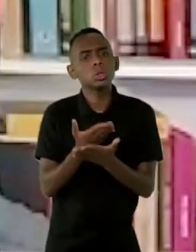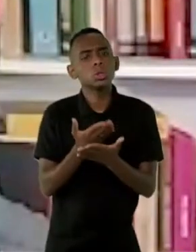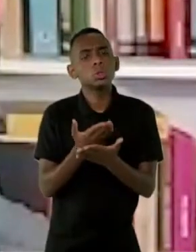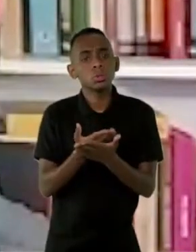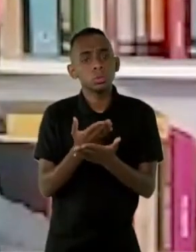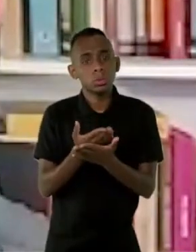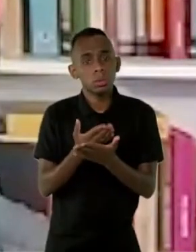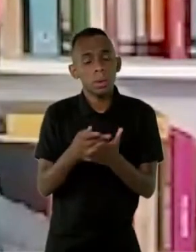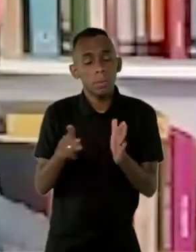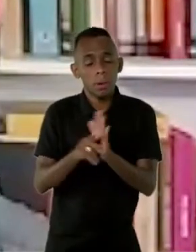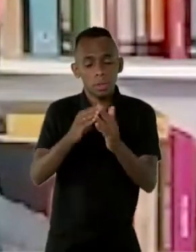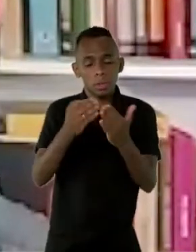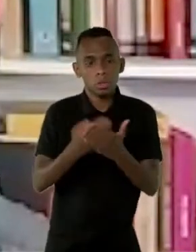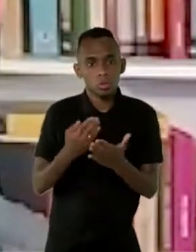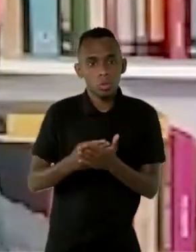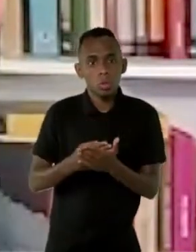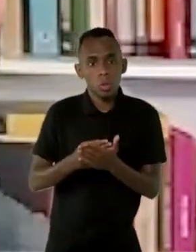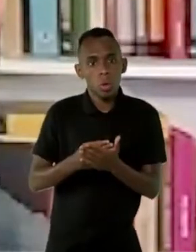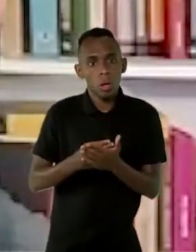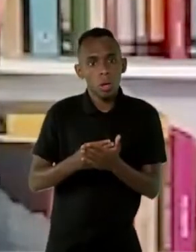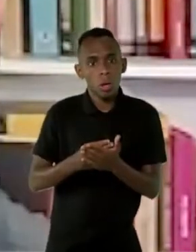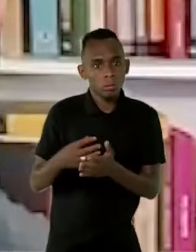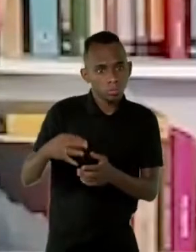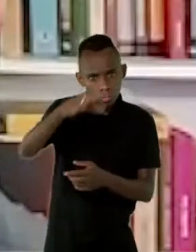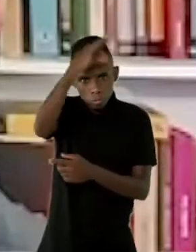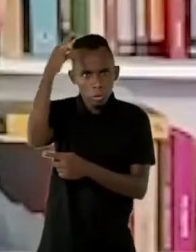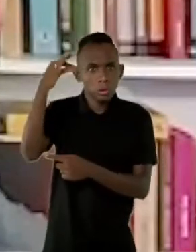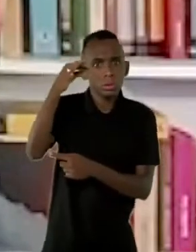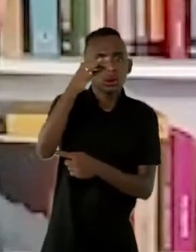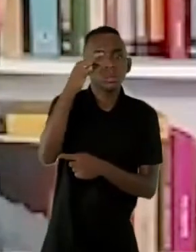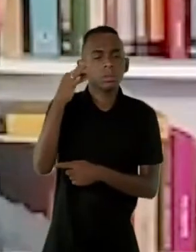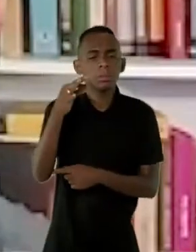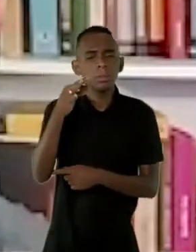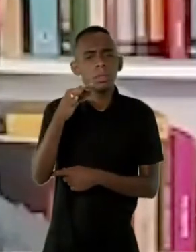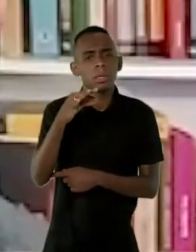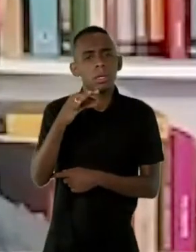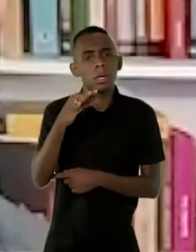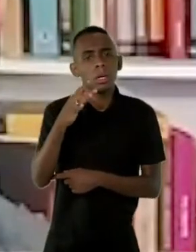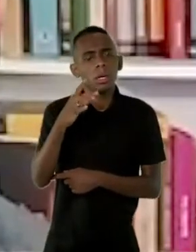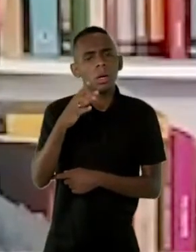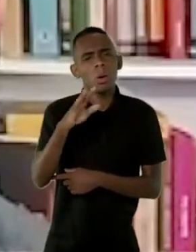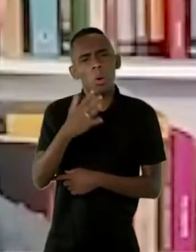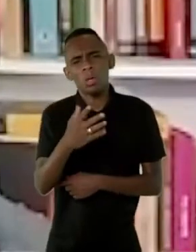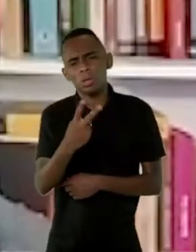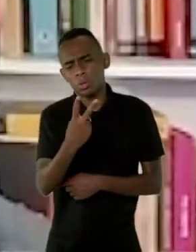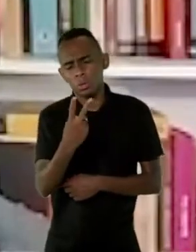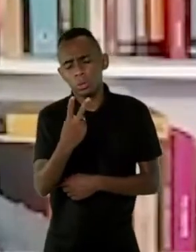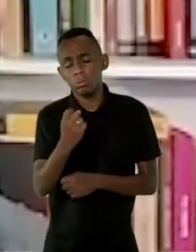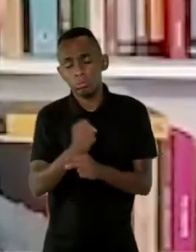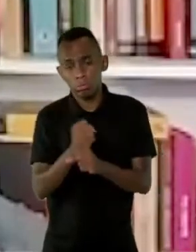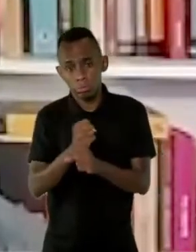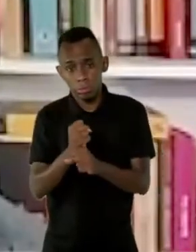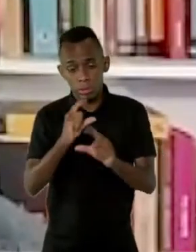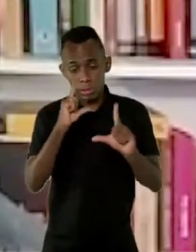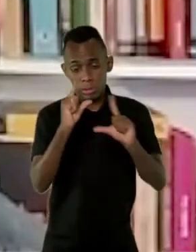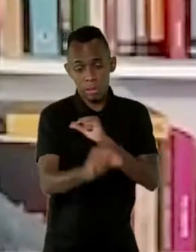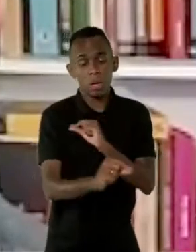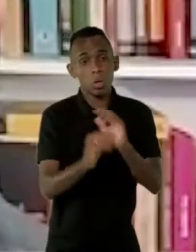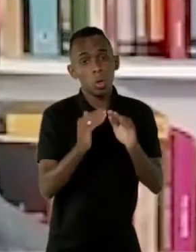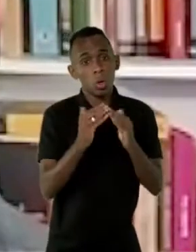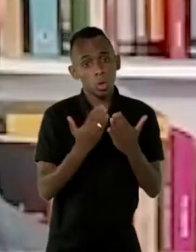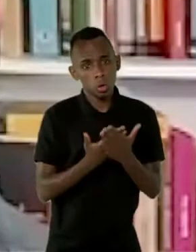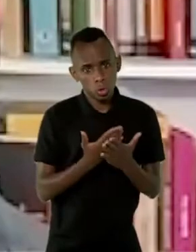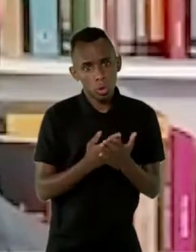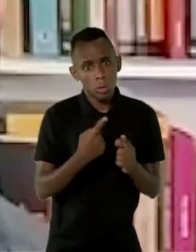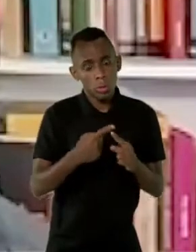escola espírita, onde cursou até 1 ano e meio de ensino, quase 2 anos. Saiu dessa escola porque a mãe arrumou um